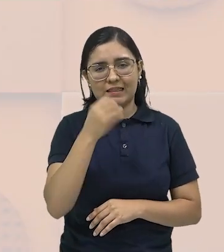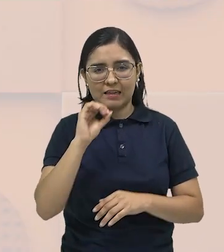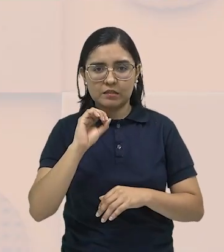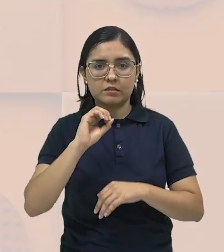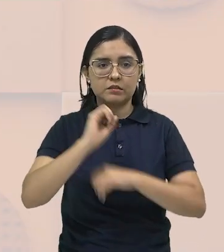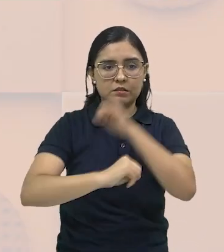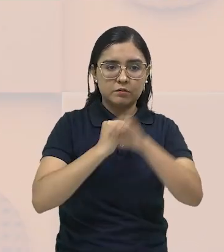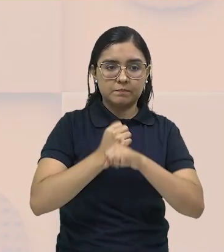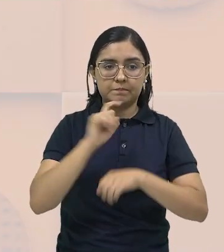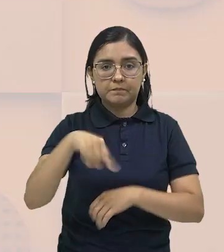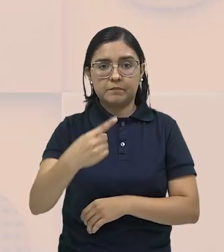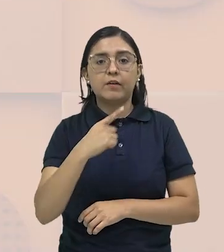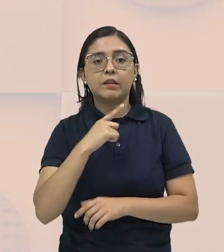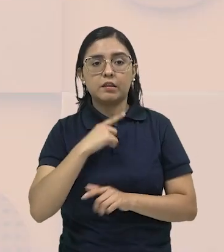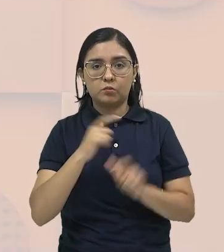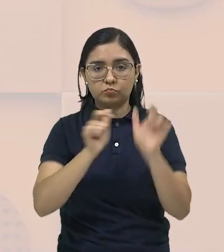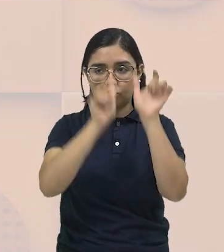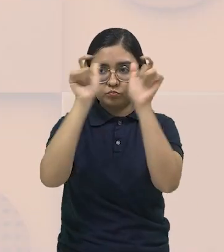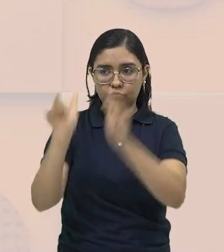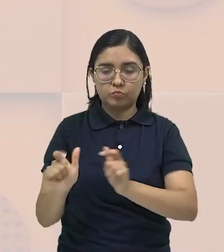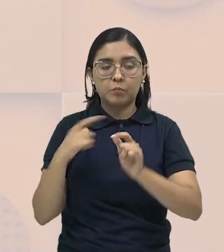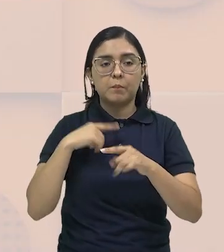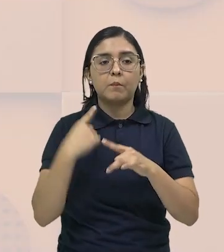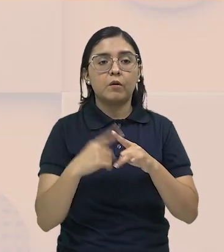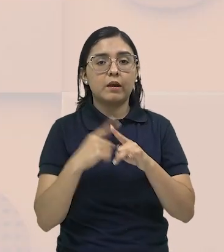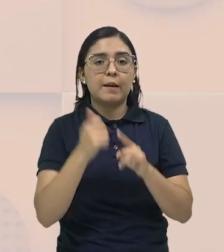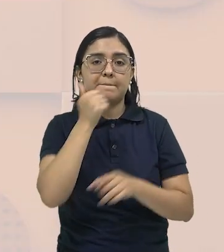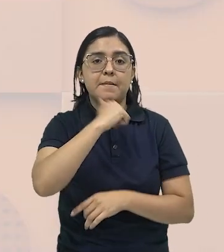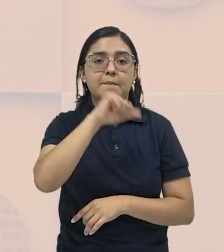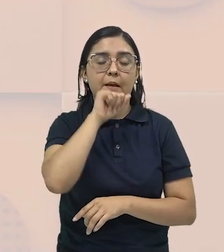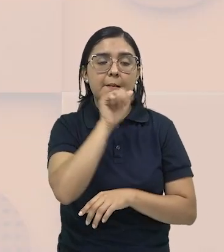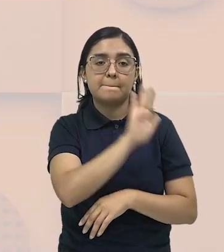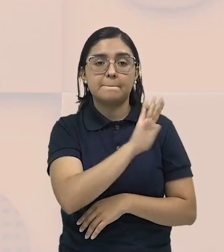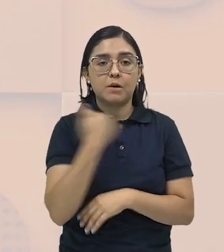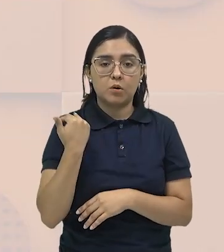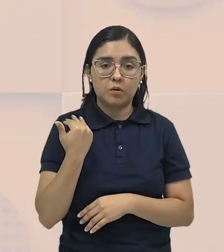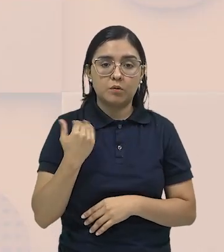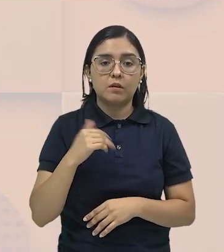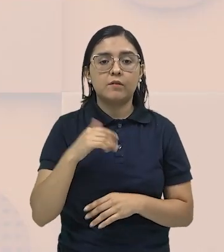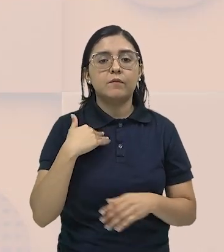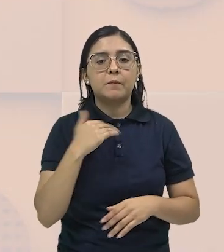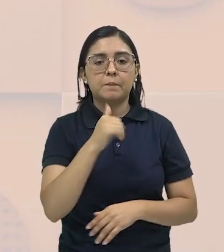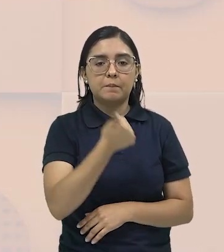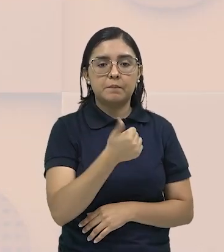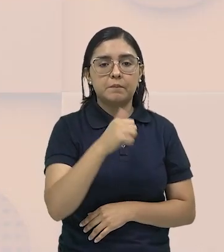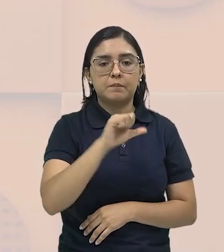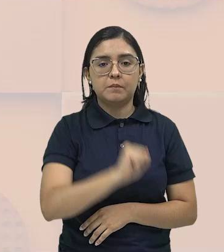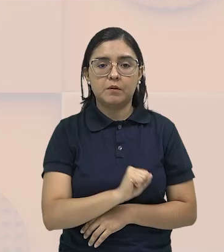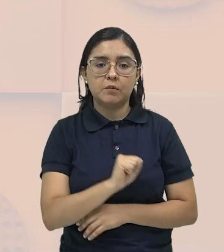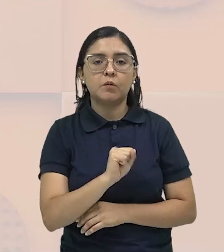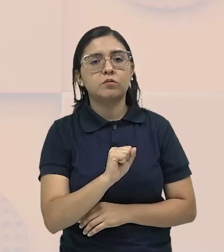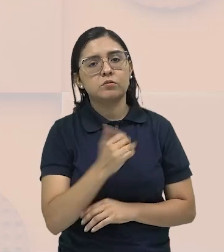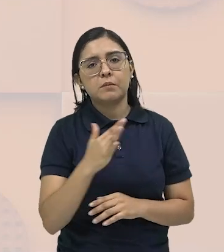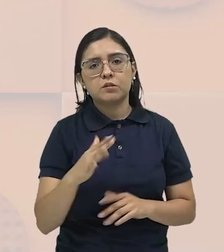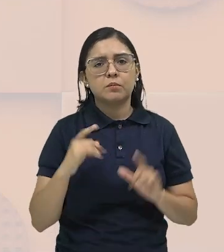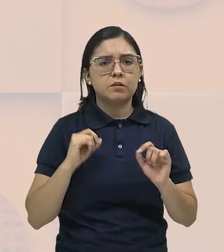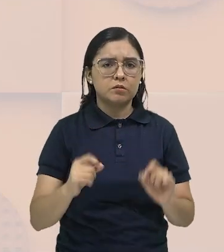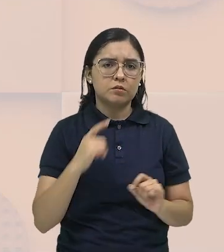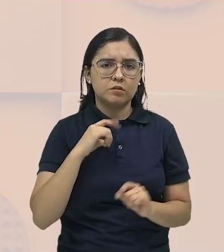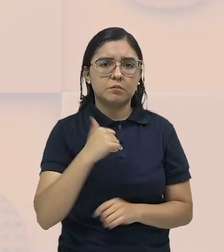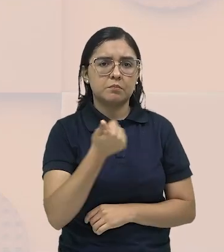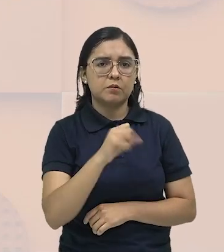que haverá a sua coroação, porque a Dona Maria I ela vai morrer em 1800, ali